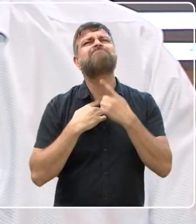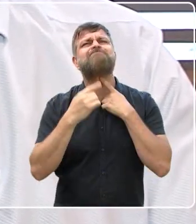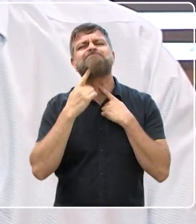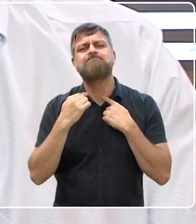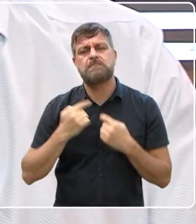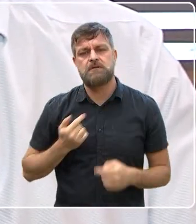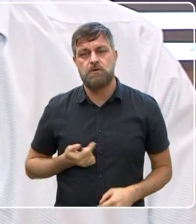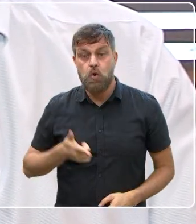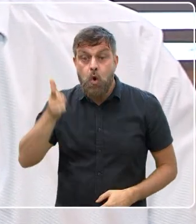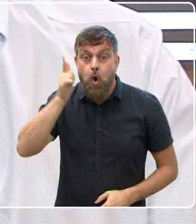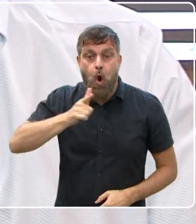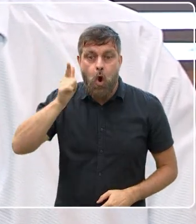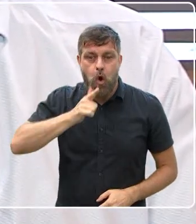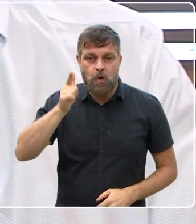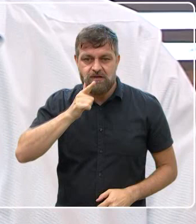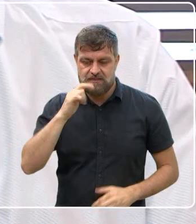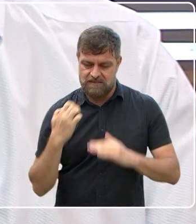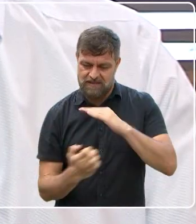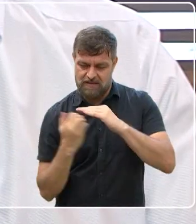cheguei num